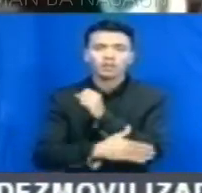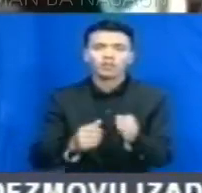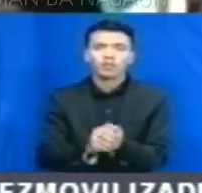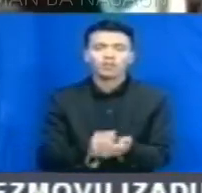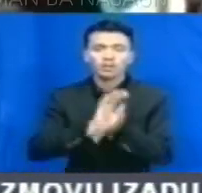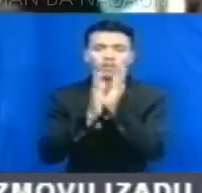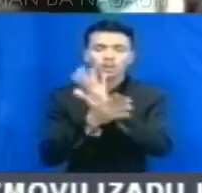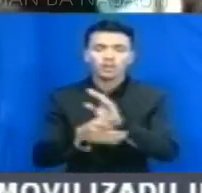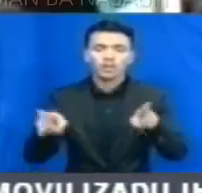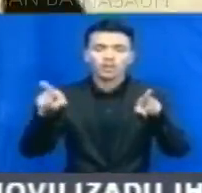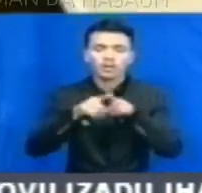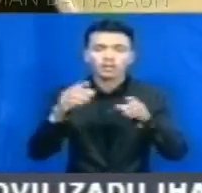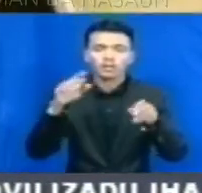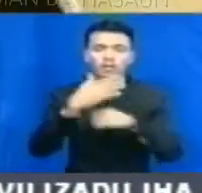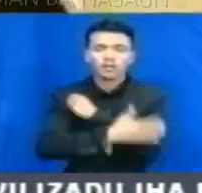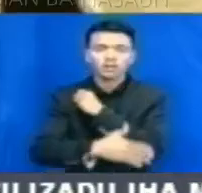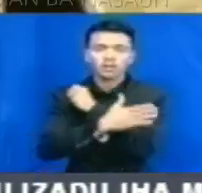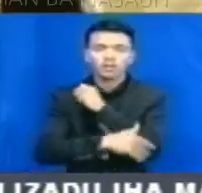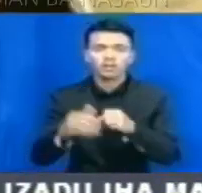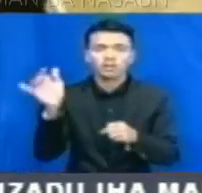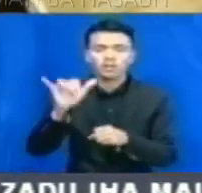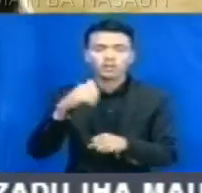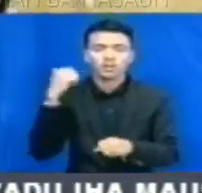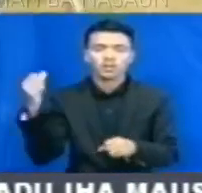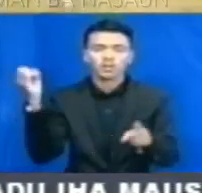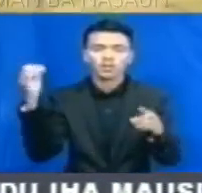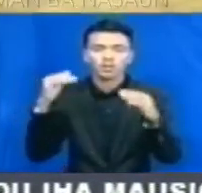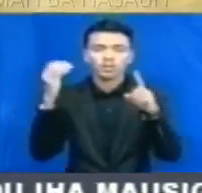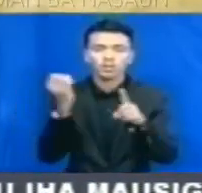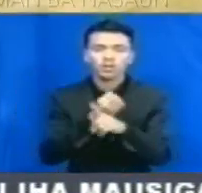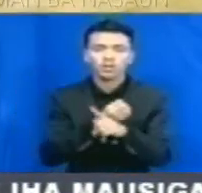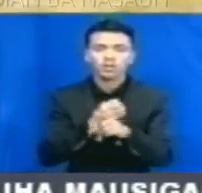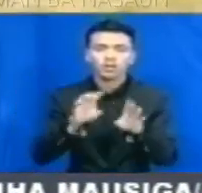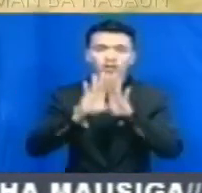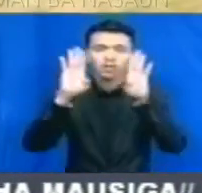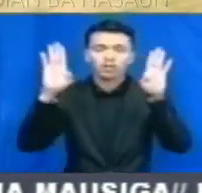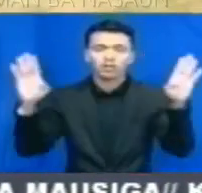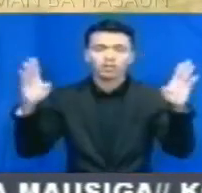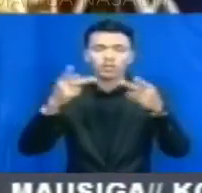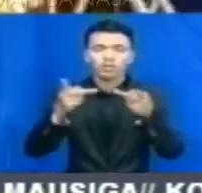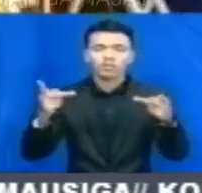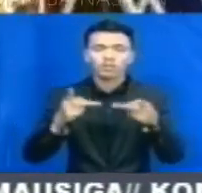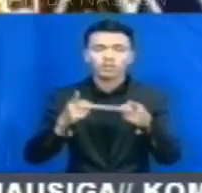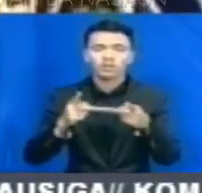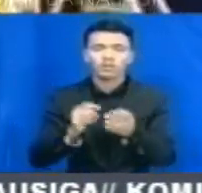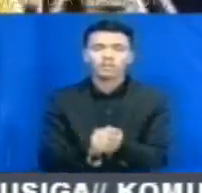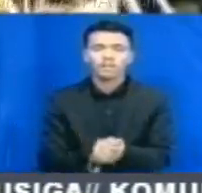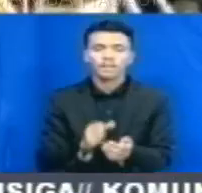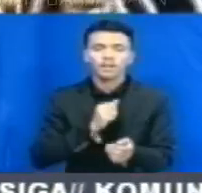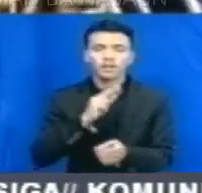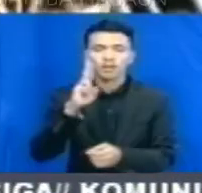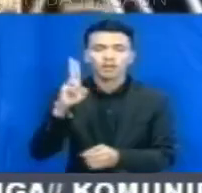sai mo sa nesan na sa sel selu kim oportunidade ne inaugura mo centro no museu memorial municipio Alheu.